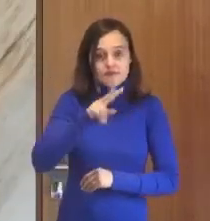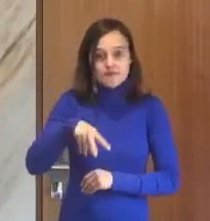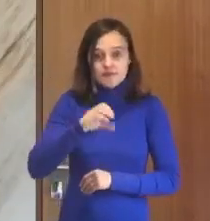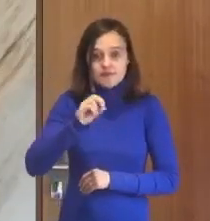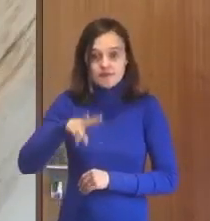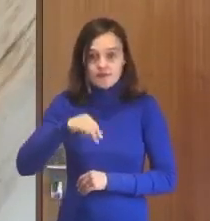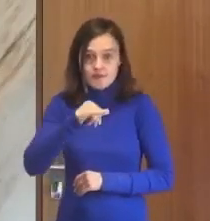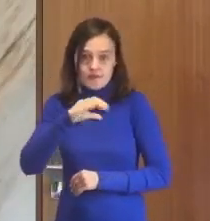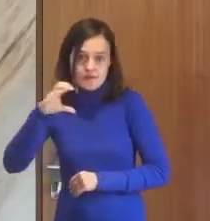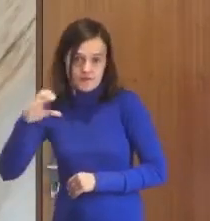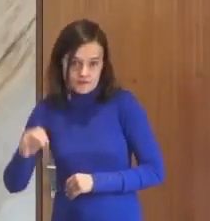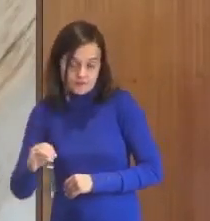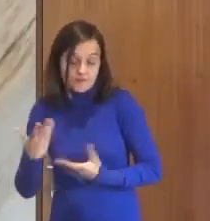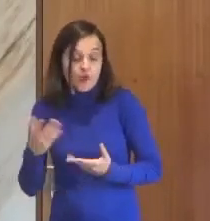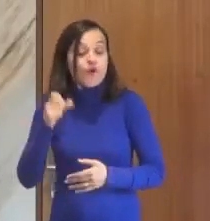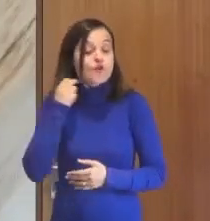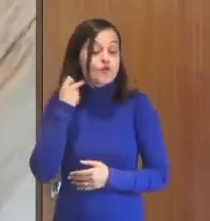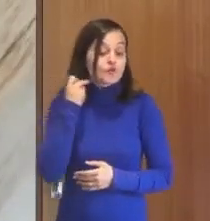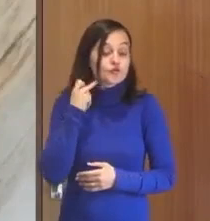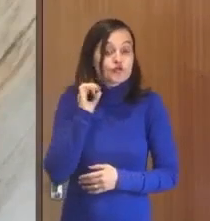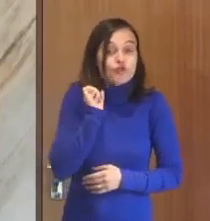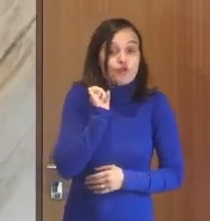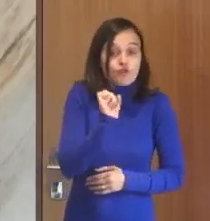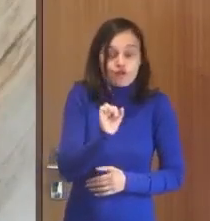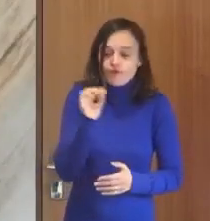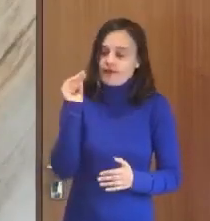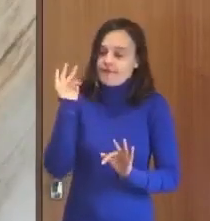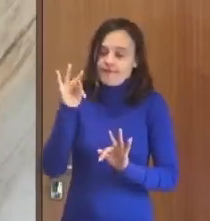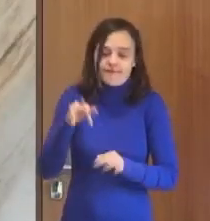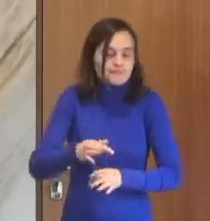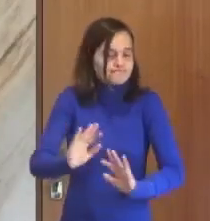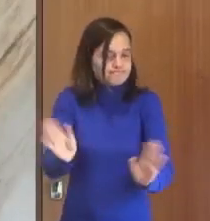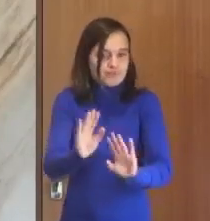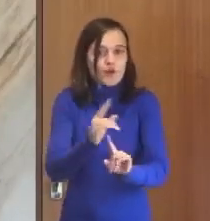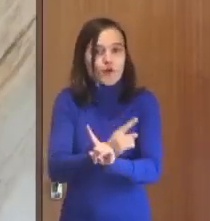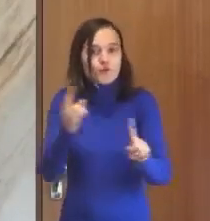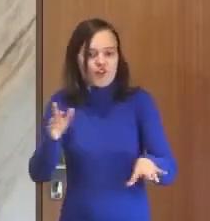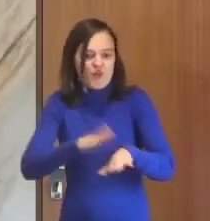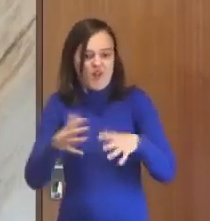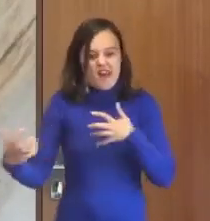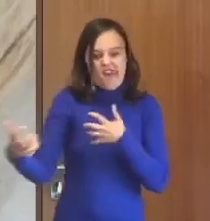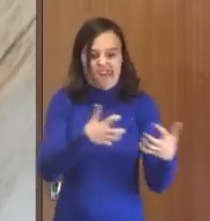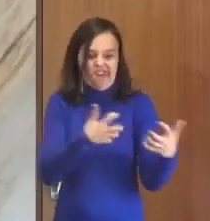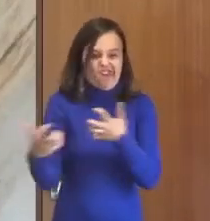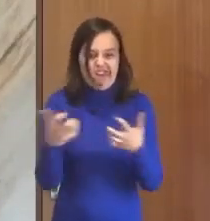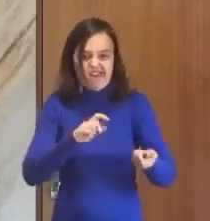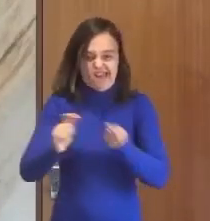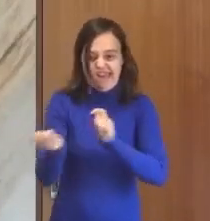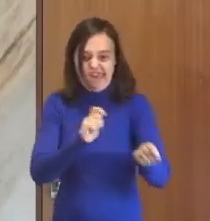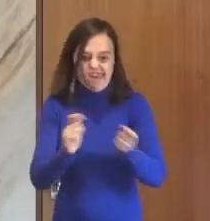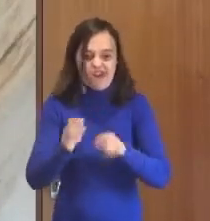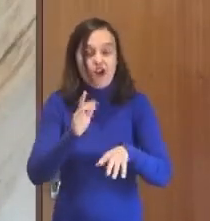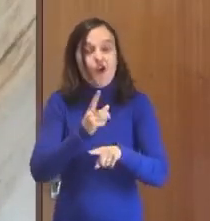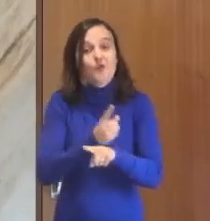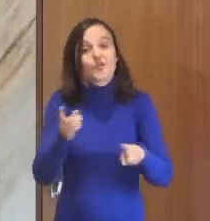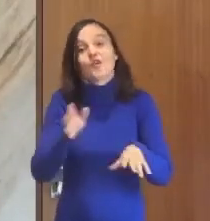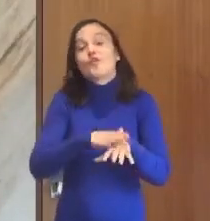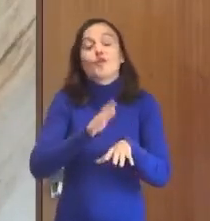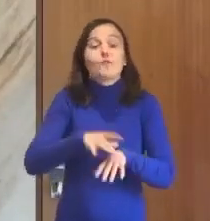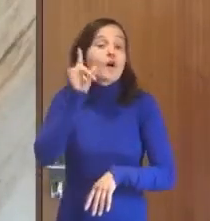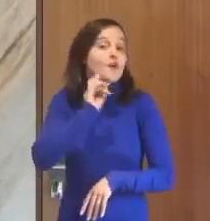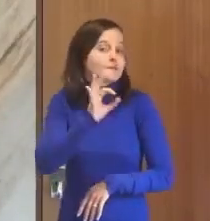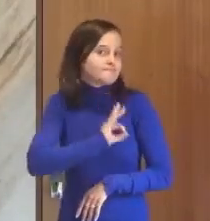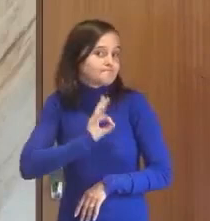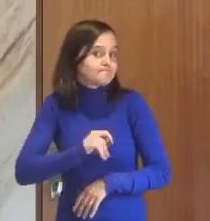sua formação, porque se envolve em conflitos, algo que se sabe por causa de uma dama, e tem de fugir